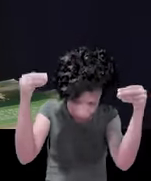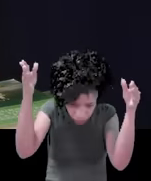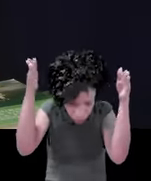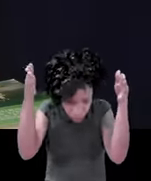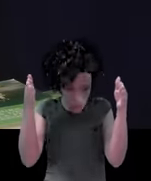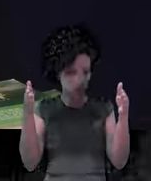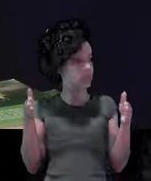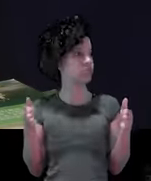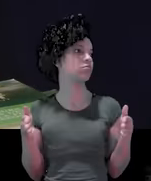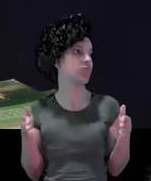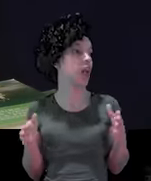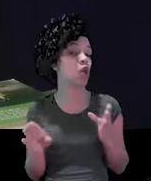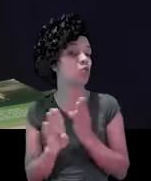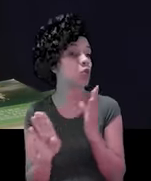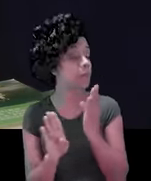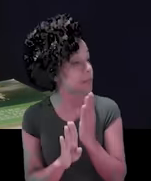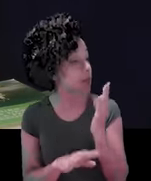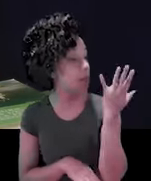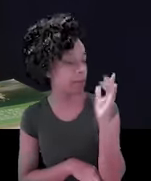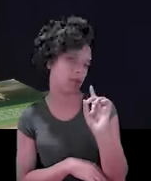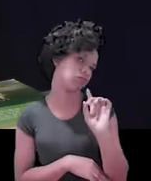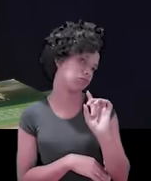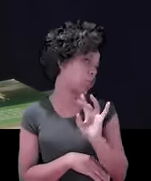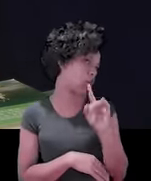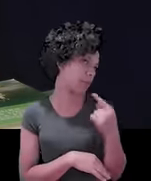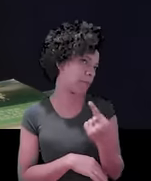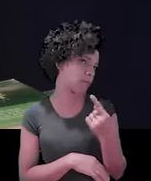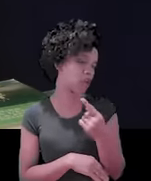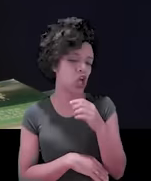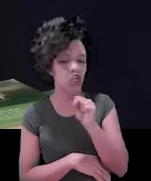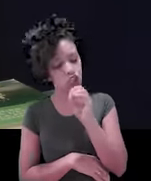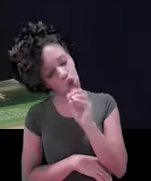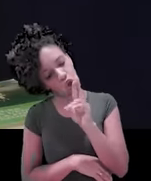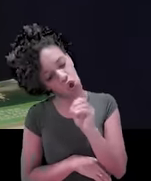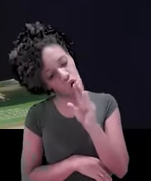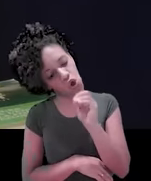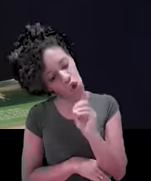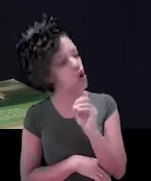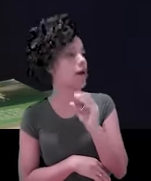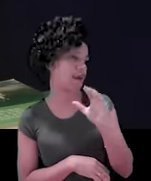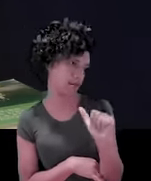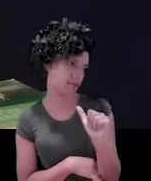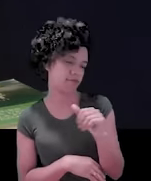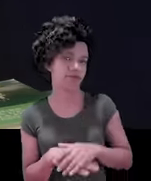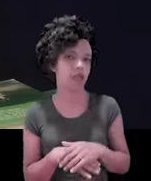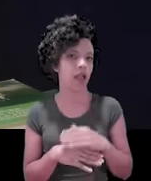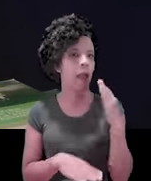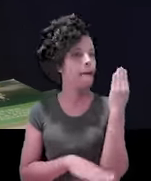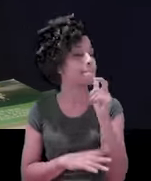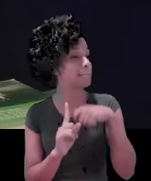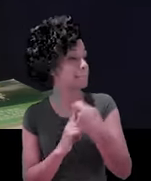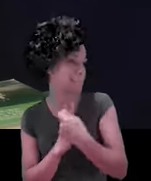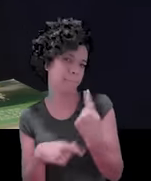fazia uma parede e aí eu descobri uma planta só depois descobrir nome dela né que é sororoca ele assim ele chama lá e eu chamo de